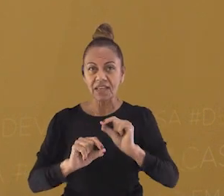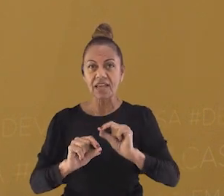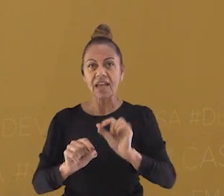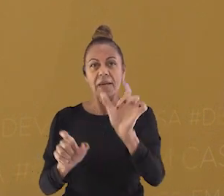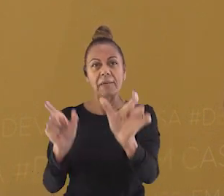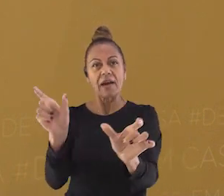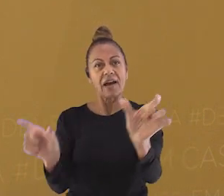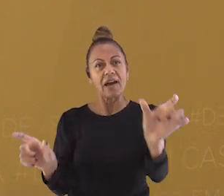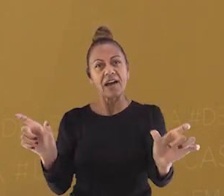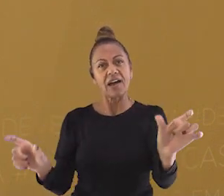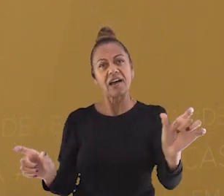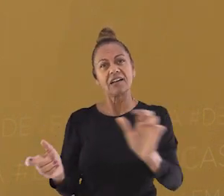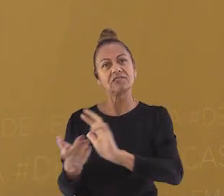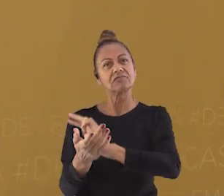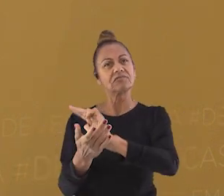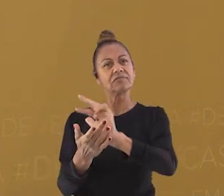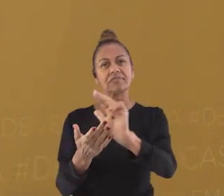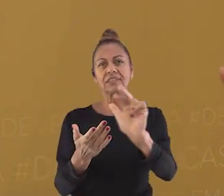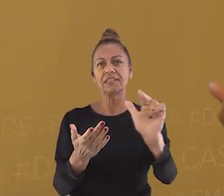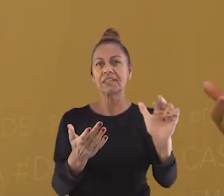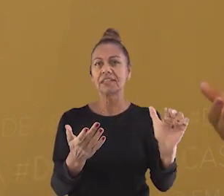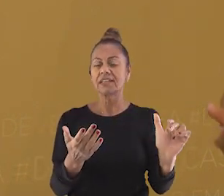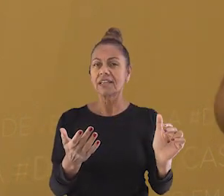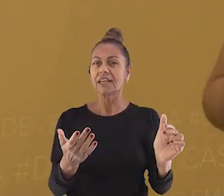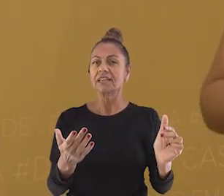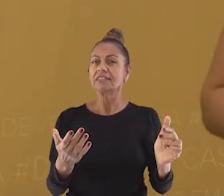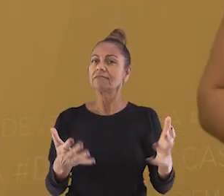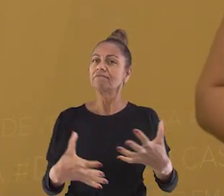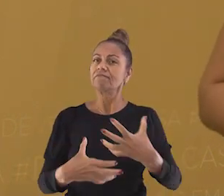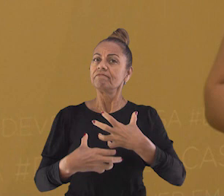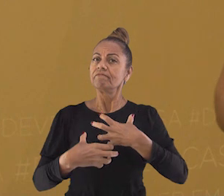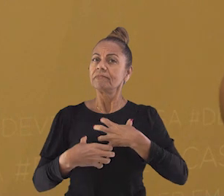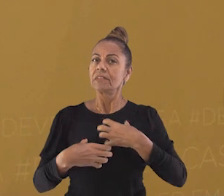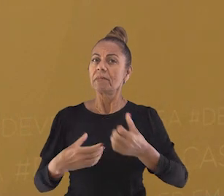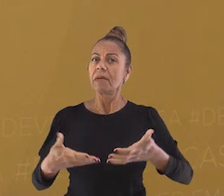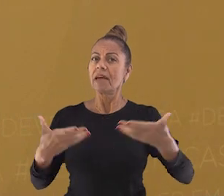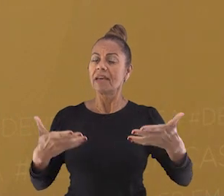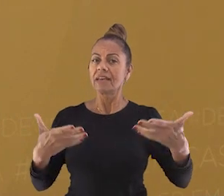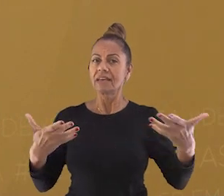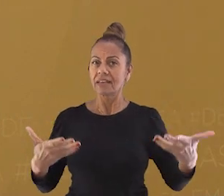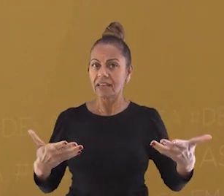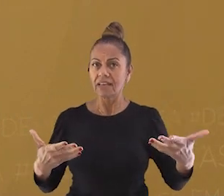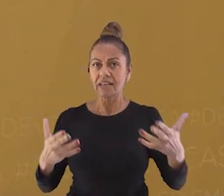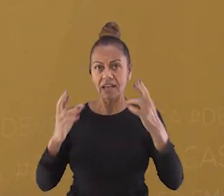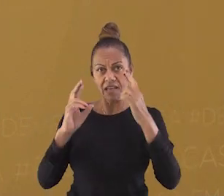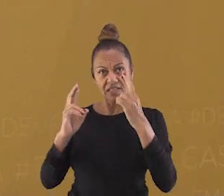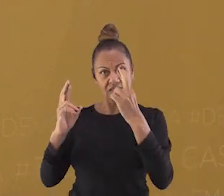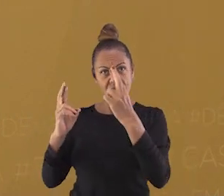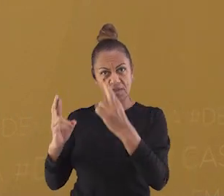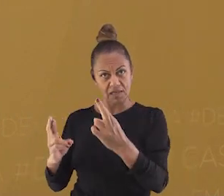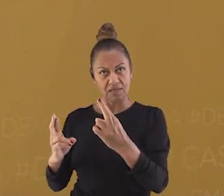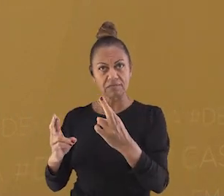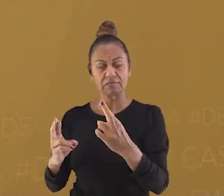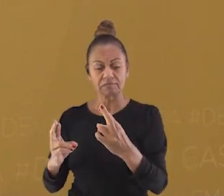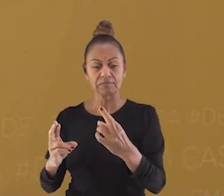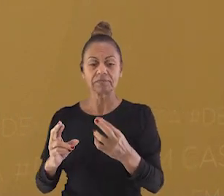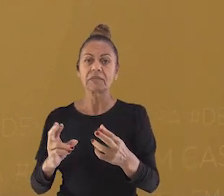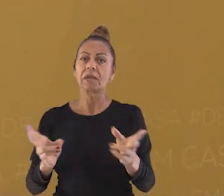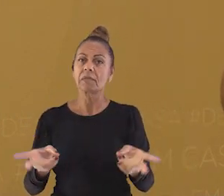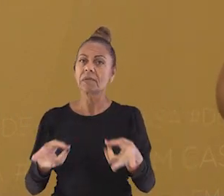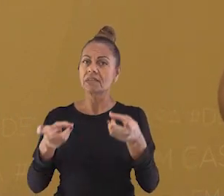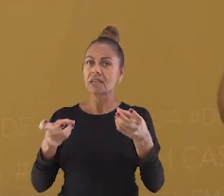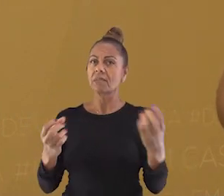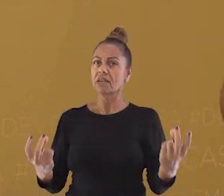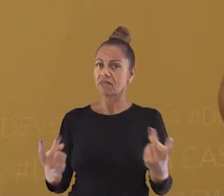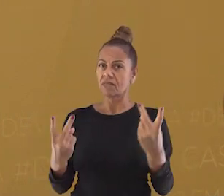diferenças viverem em harmonia, com respeito e também reconhecimento, defendendo as minorias